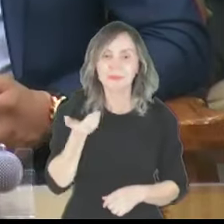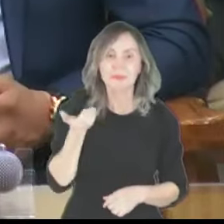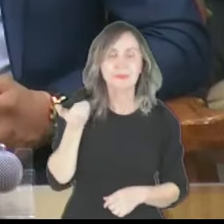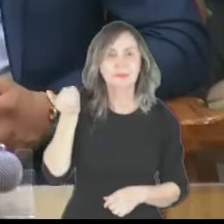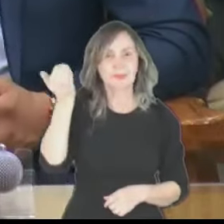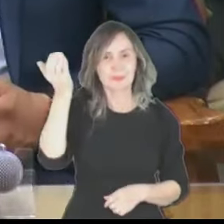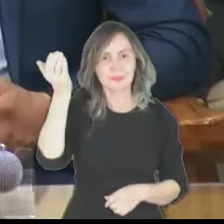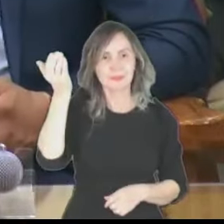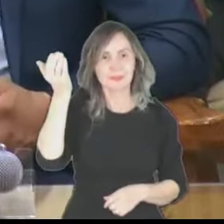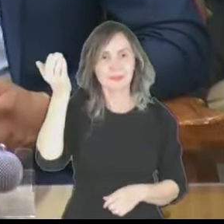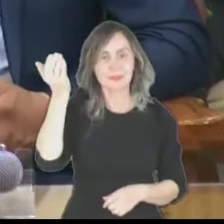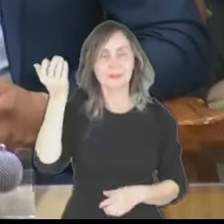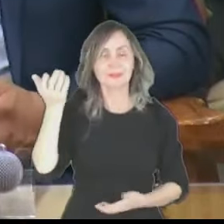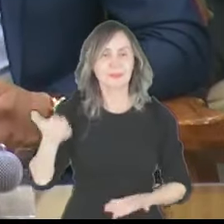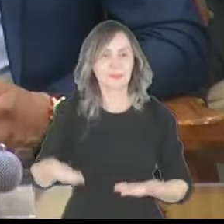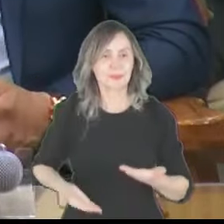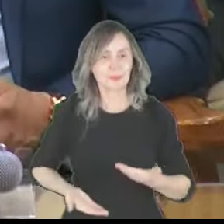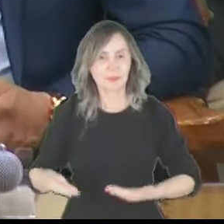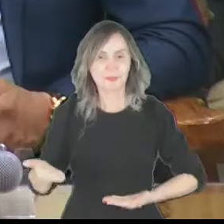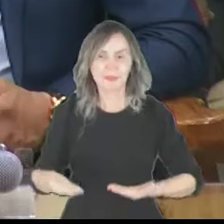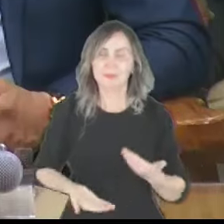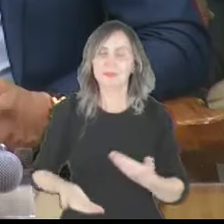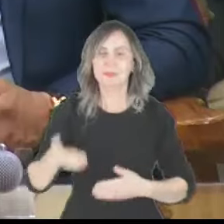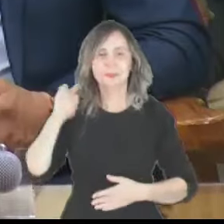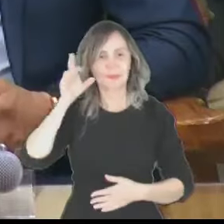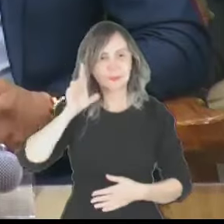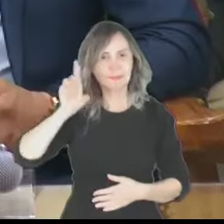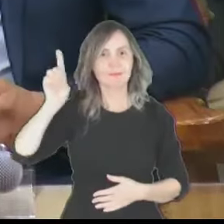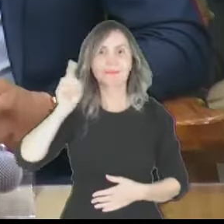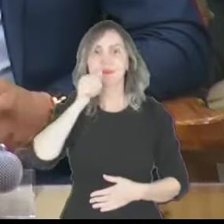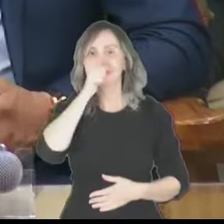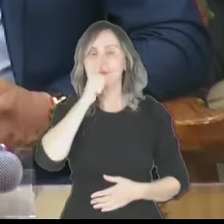esse serviço a Deus esse sacrifício